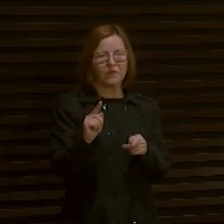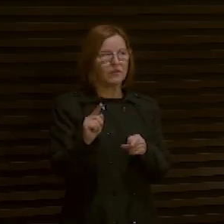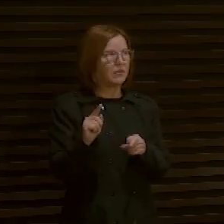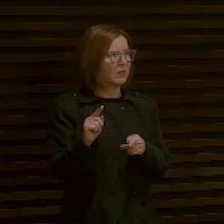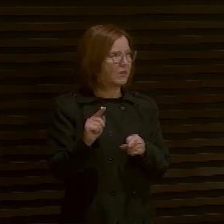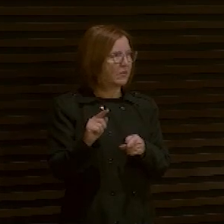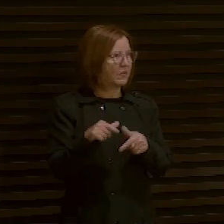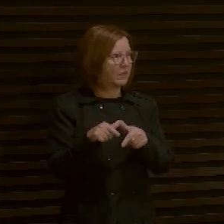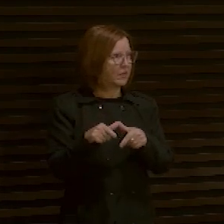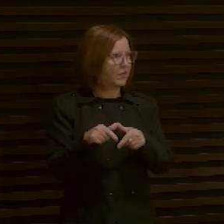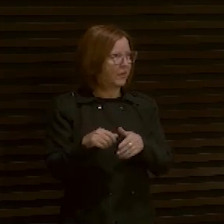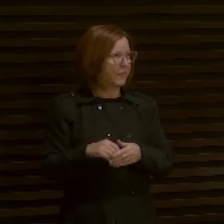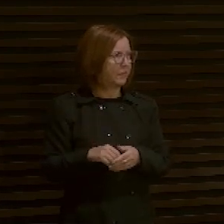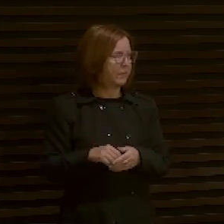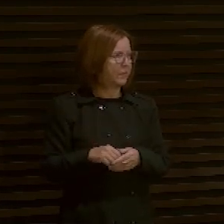Para a gente pensar.